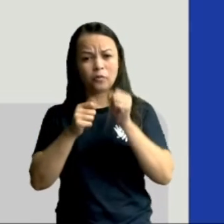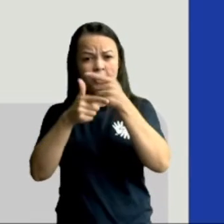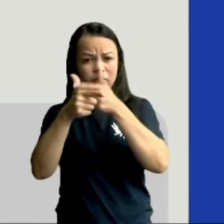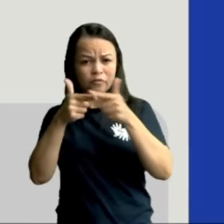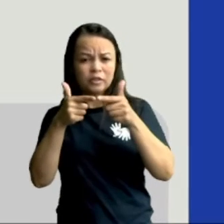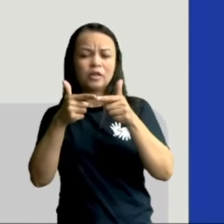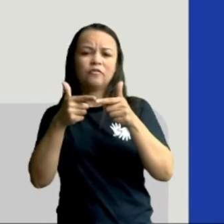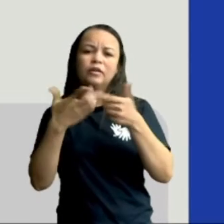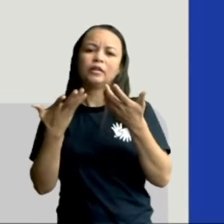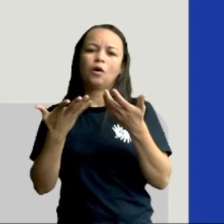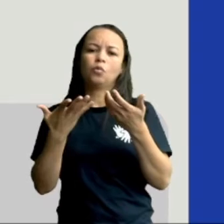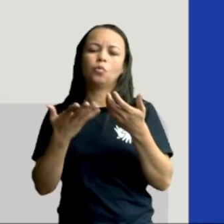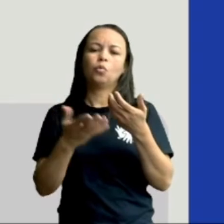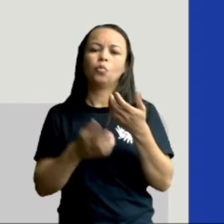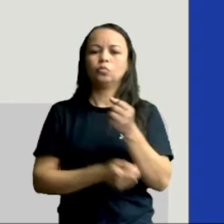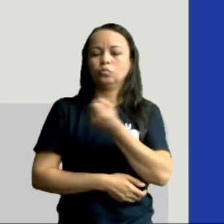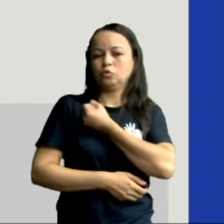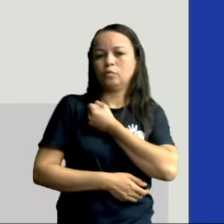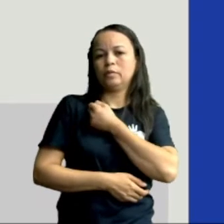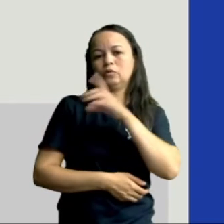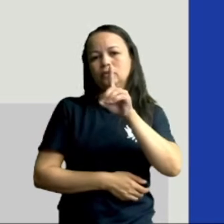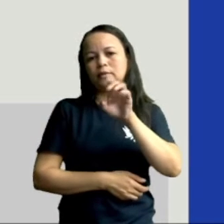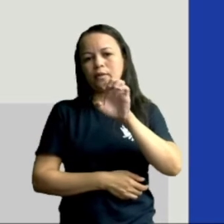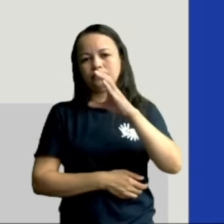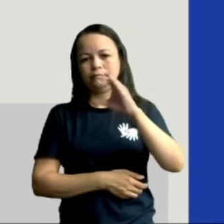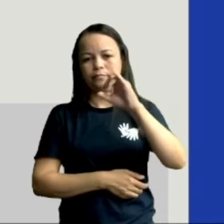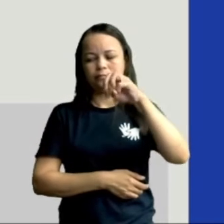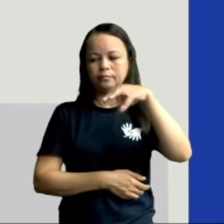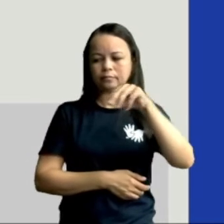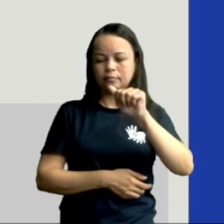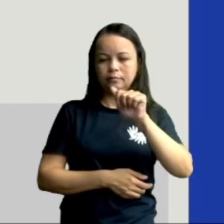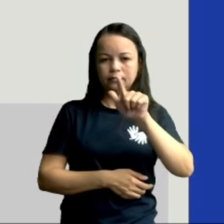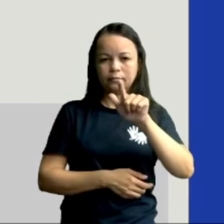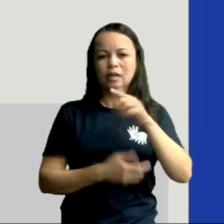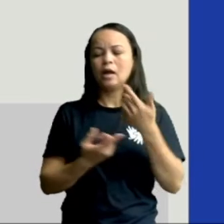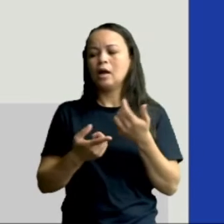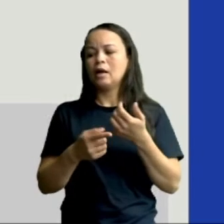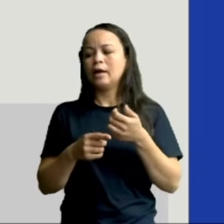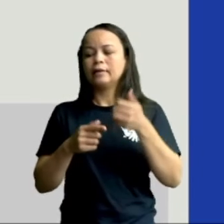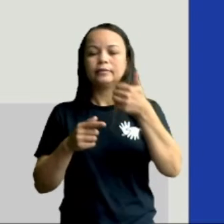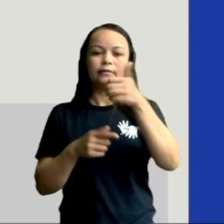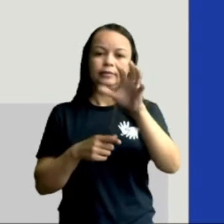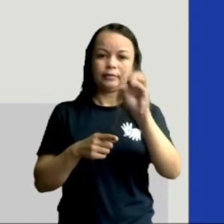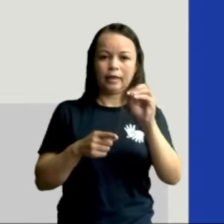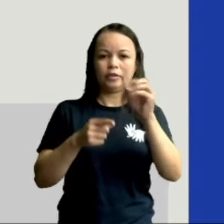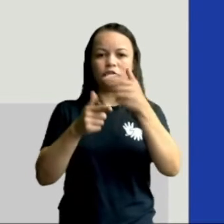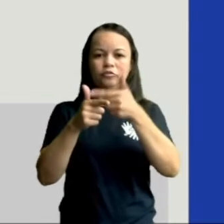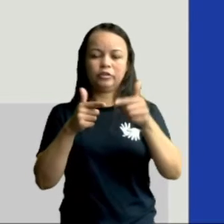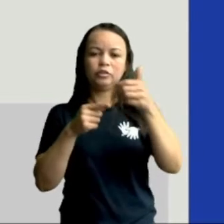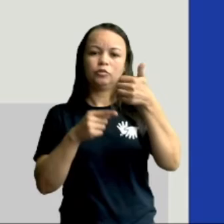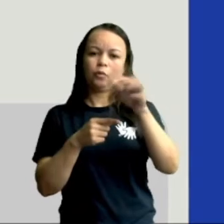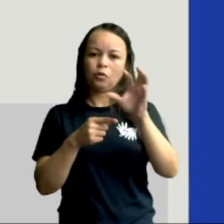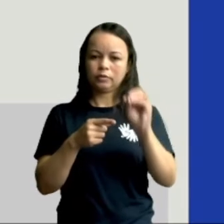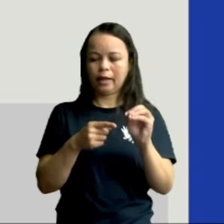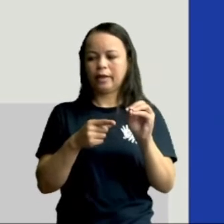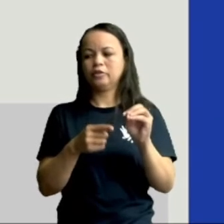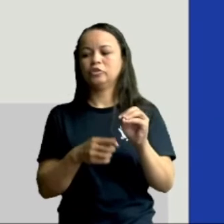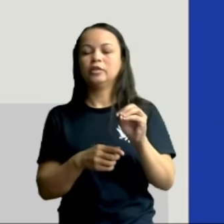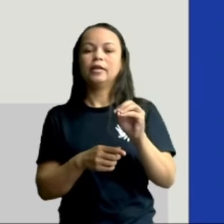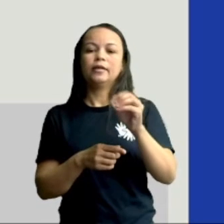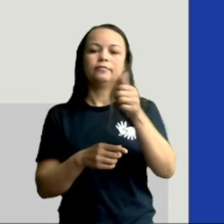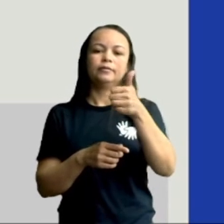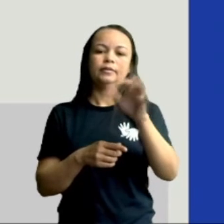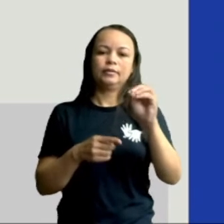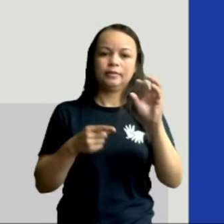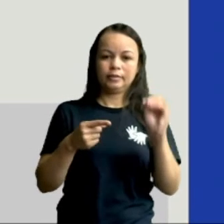quero em formato de fração. Então, eu divido 10 por 10 e 100 por 10, que eu vou ter 1/10. Beleza? Deu